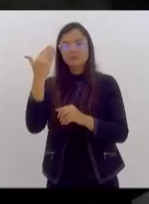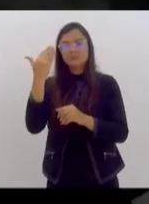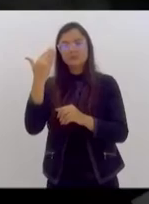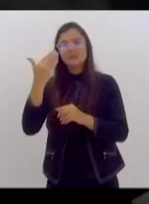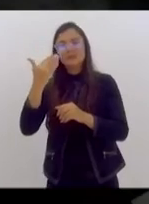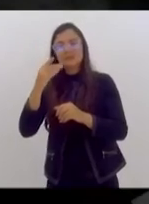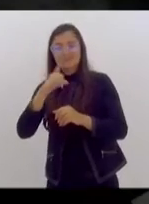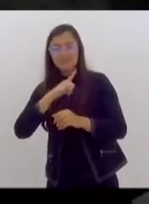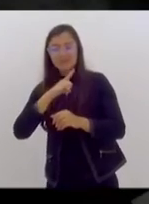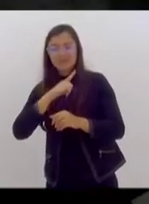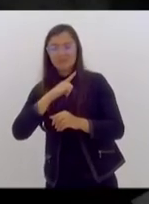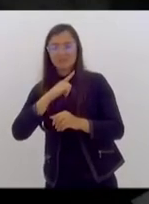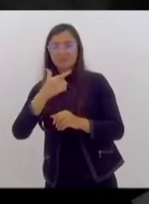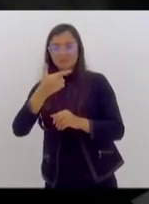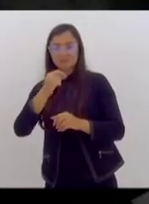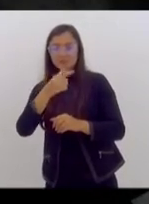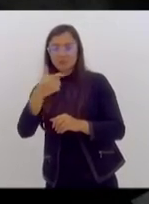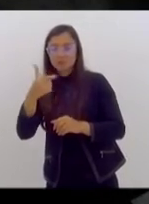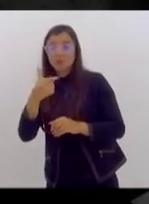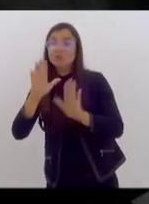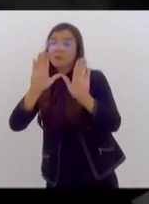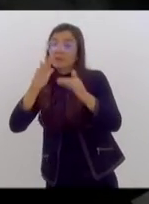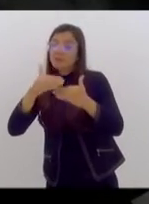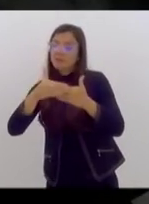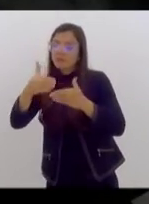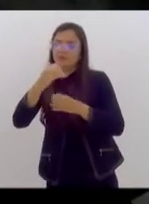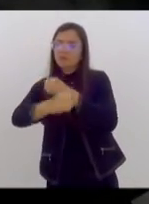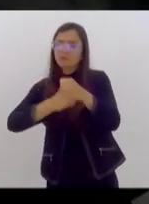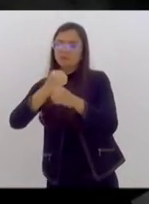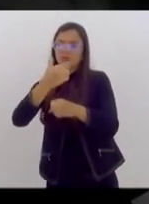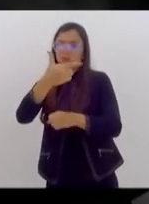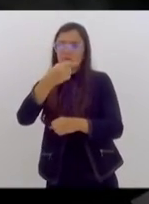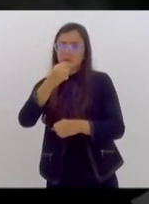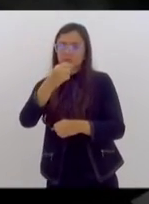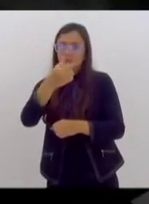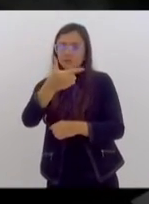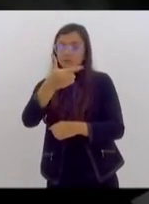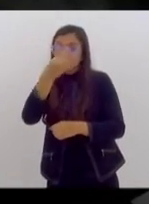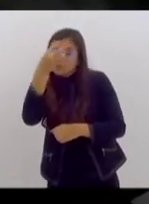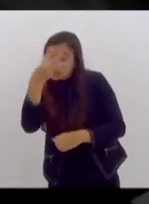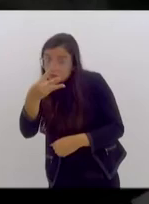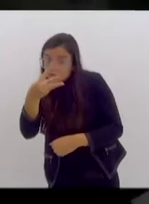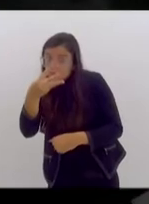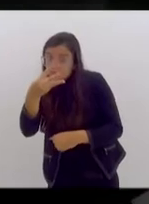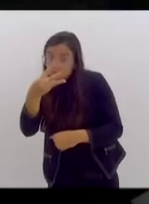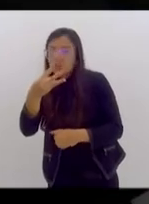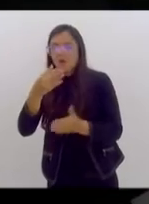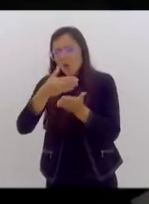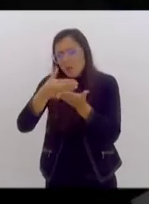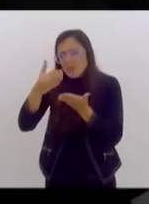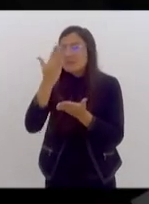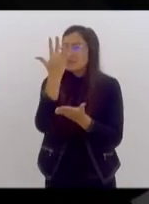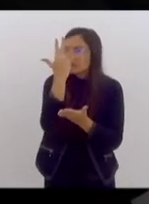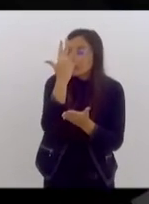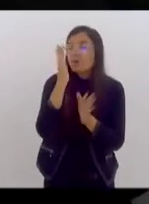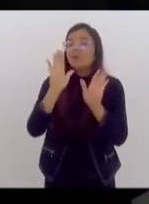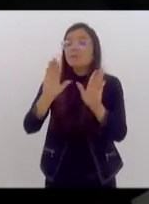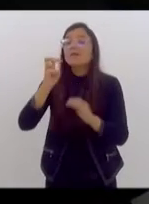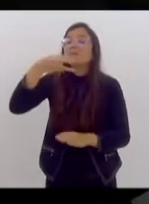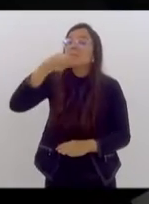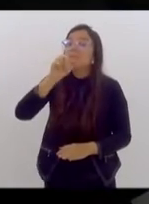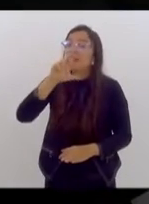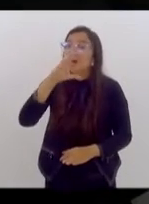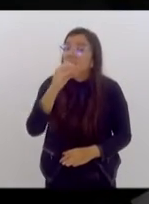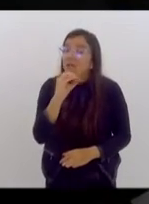dará em fevereiro mas que em março nós possamos estar pedindo uma audiência pública a comissão de